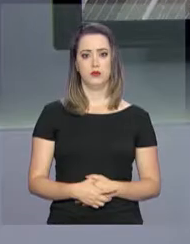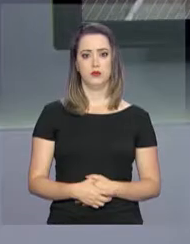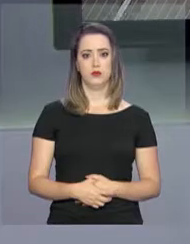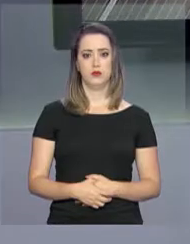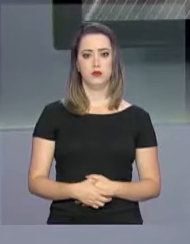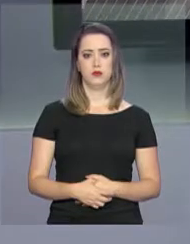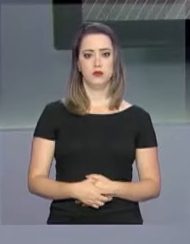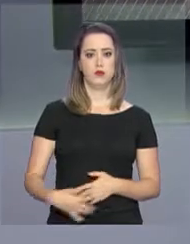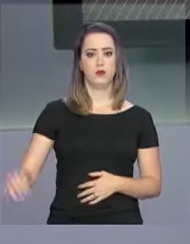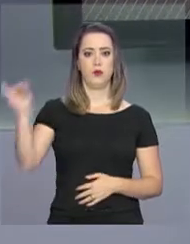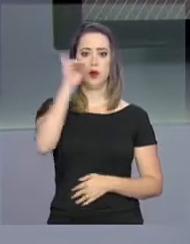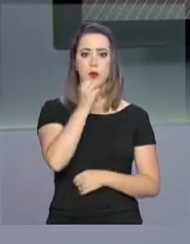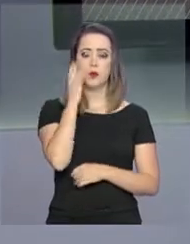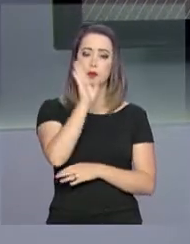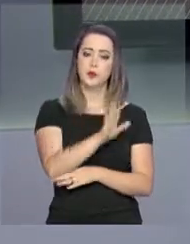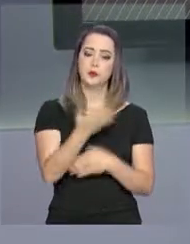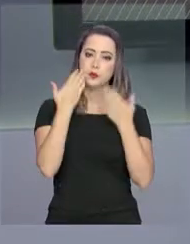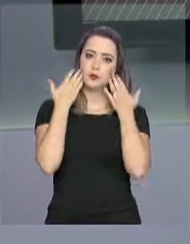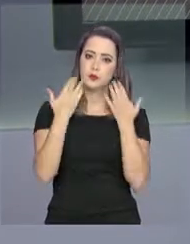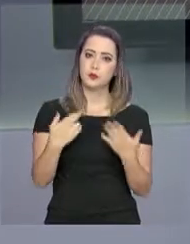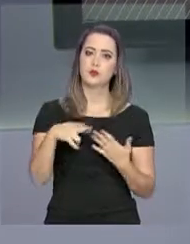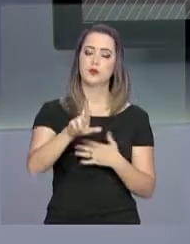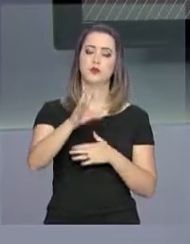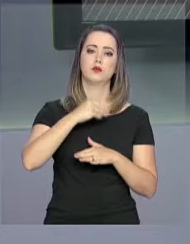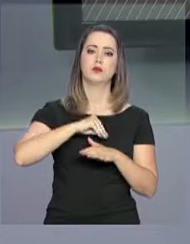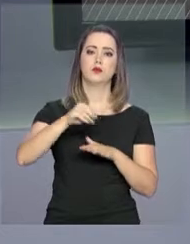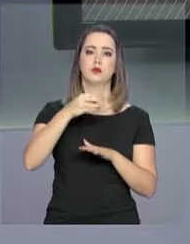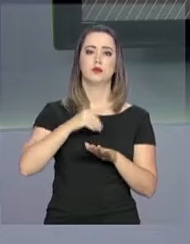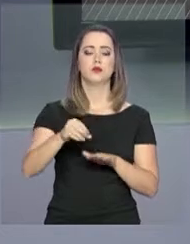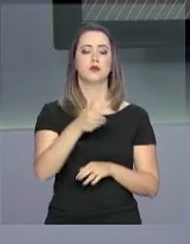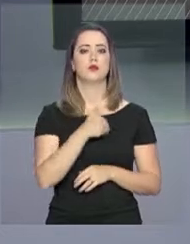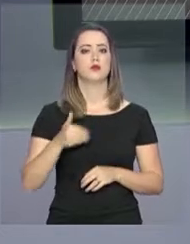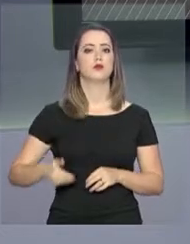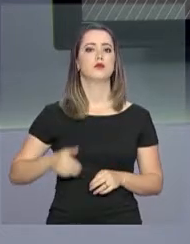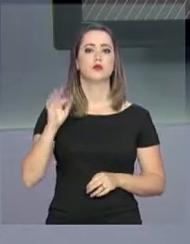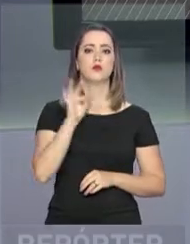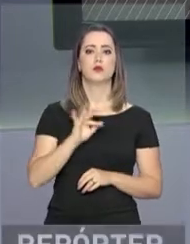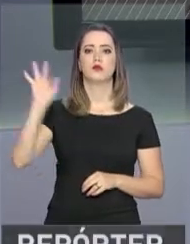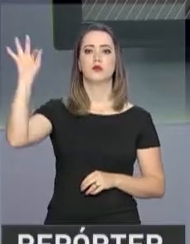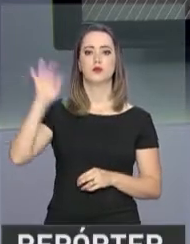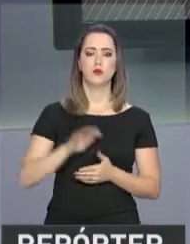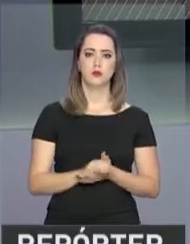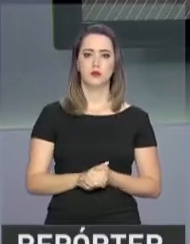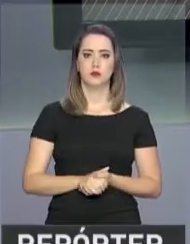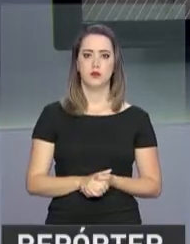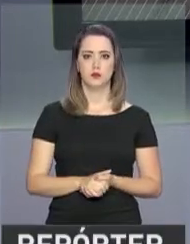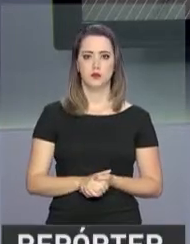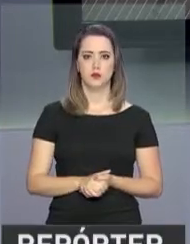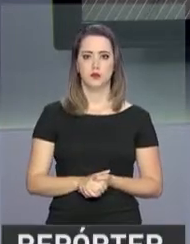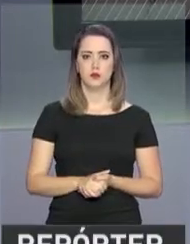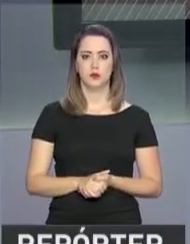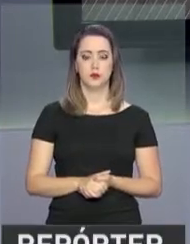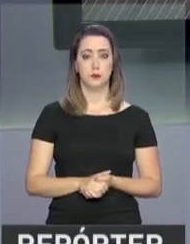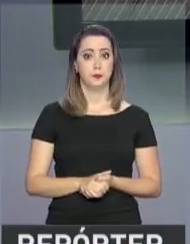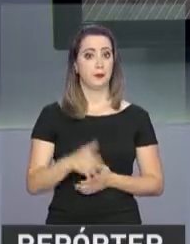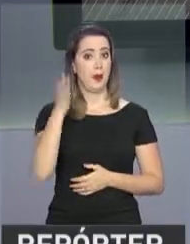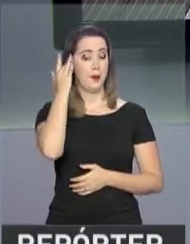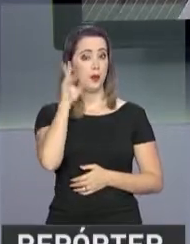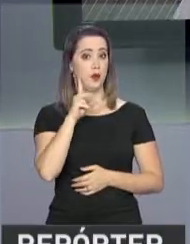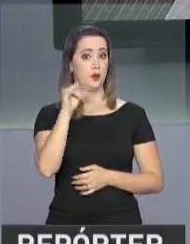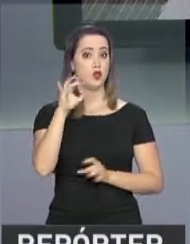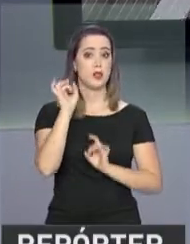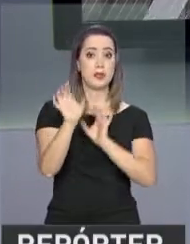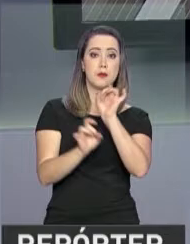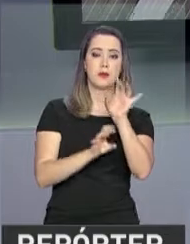olá boa tarde estamos no ar com mais uma edição do repórter nbr e as notícias do governo federal amanhã é dia